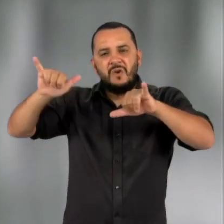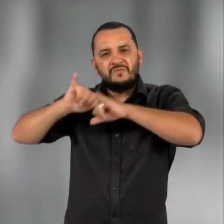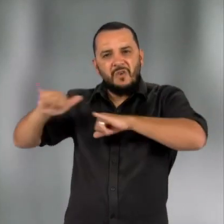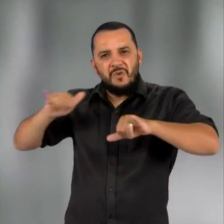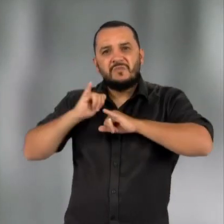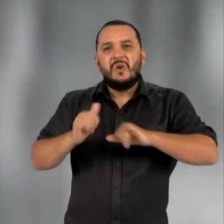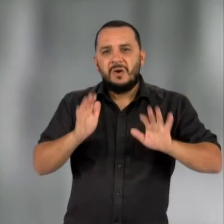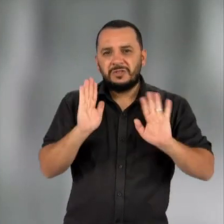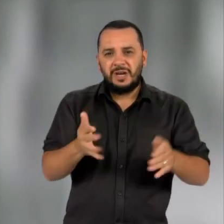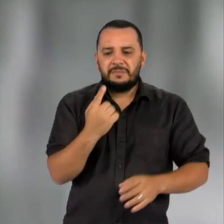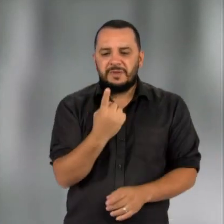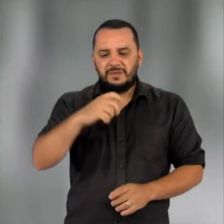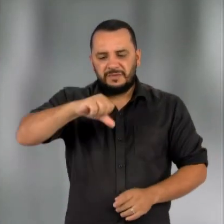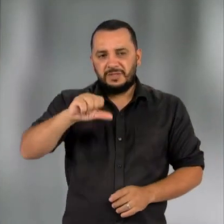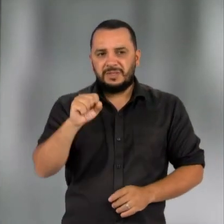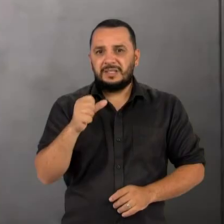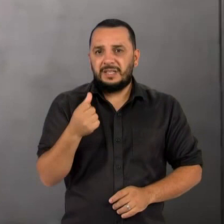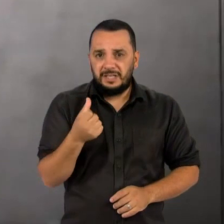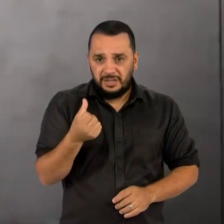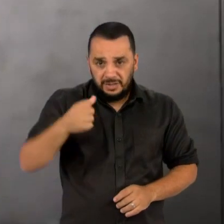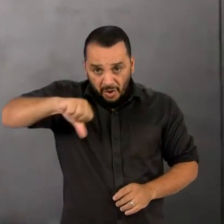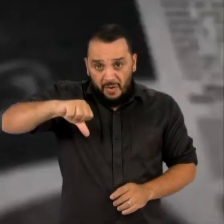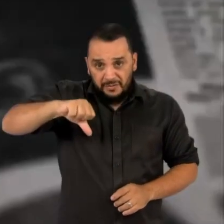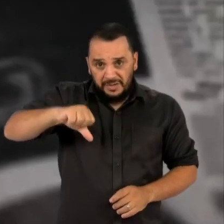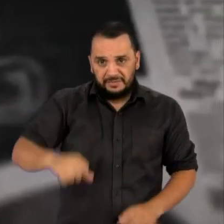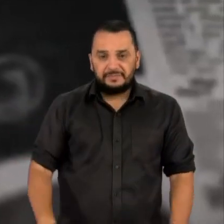em 1989